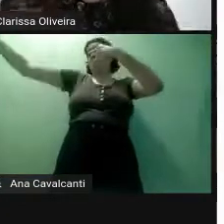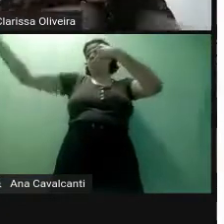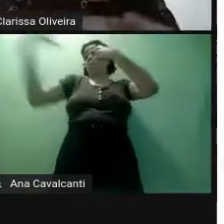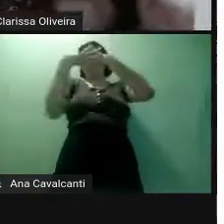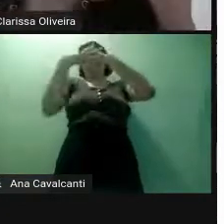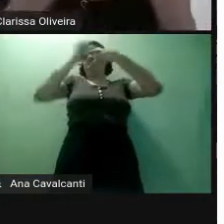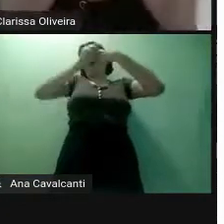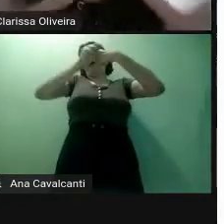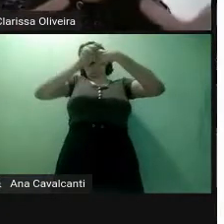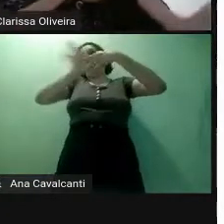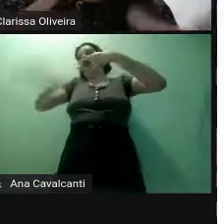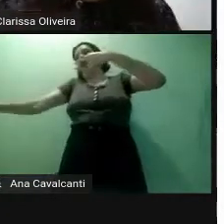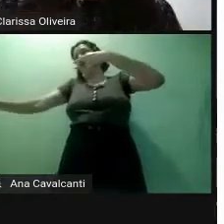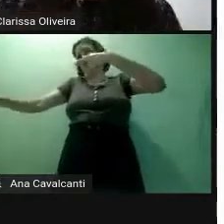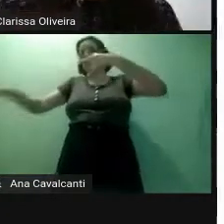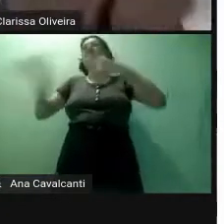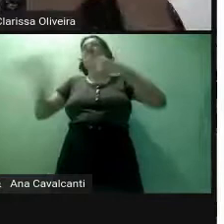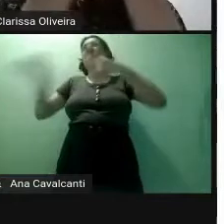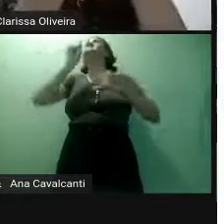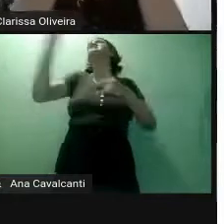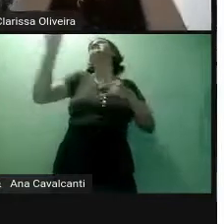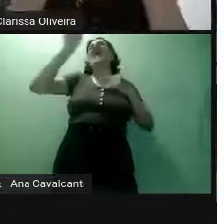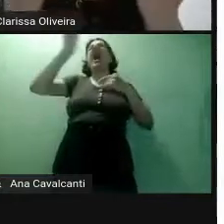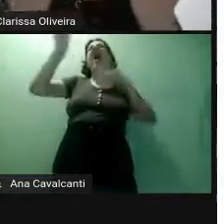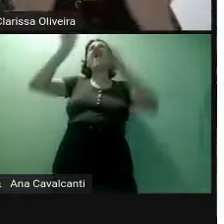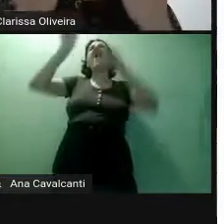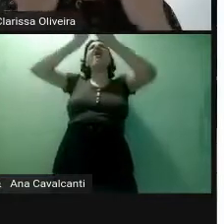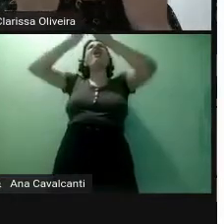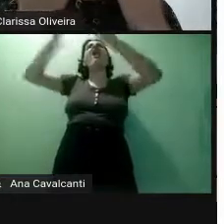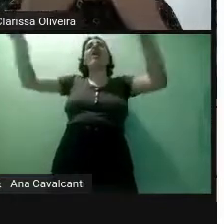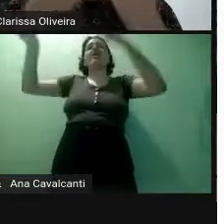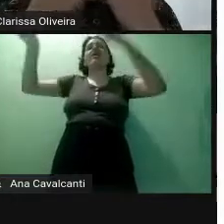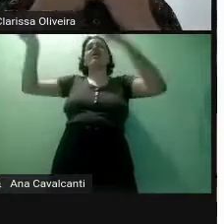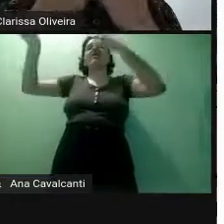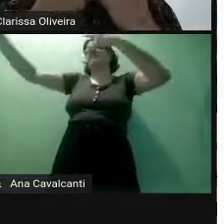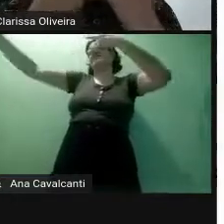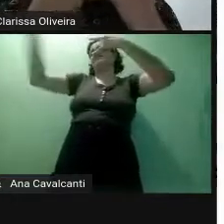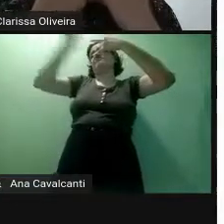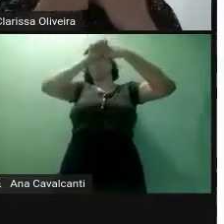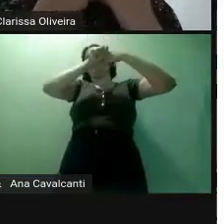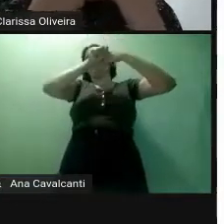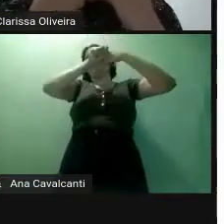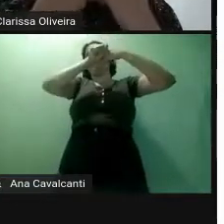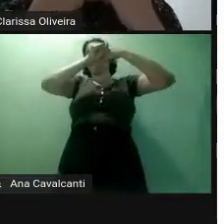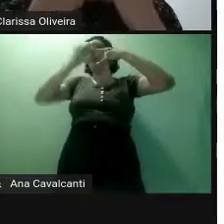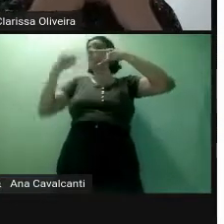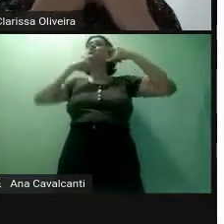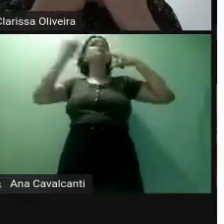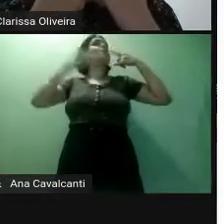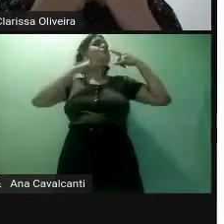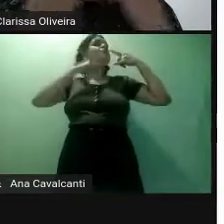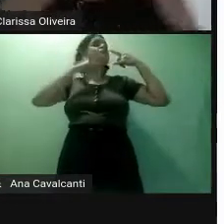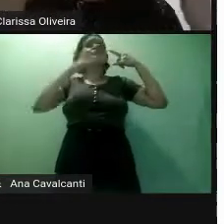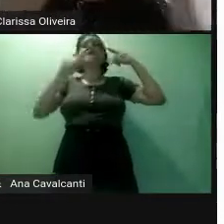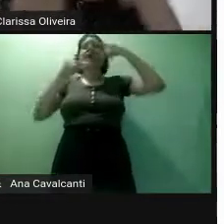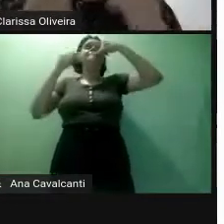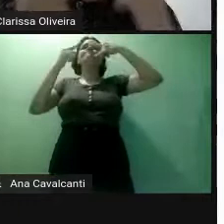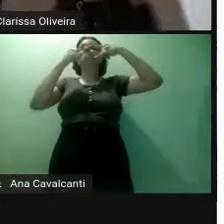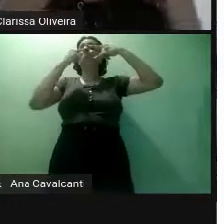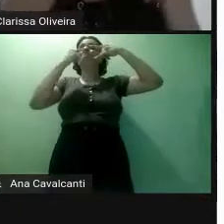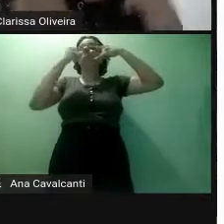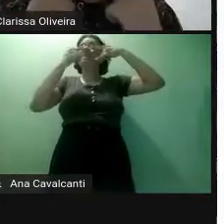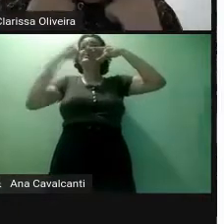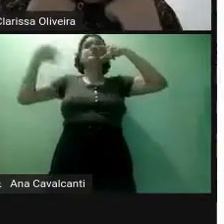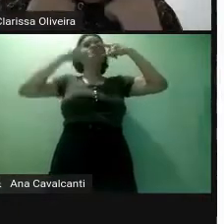aquela gotícula foi expelida no ar, e ela encostar em você, ela não vai atingir nem o seu nariz,